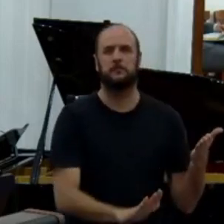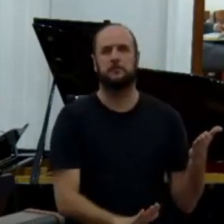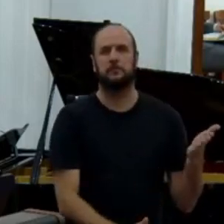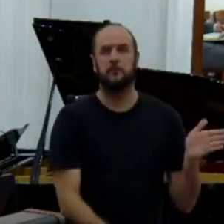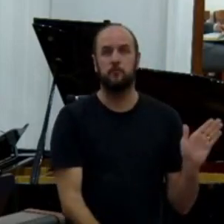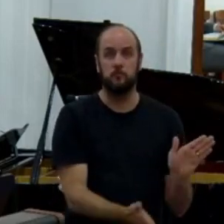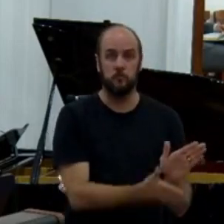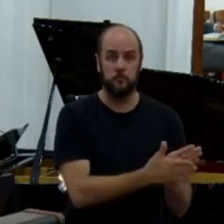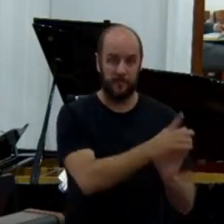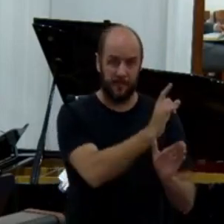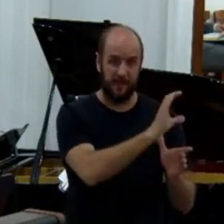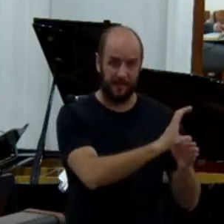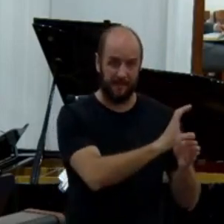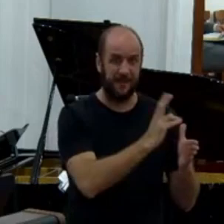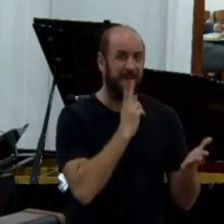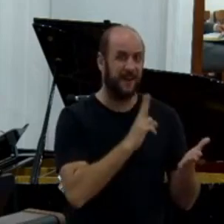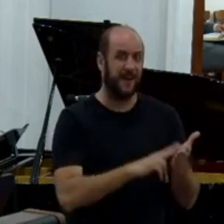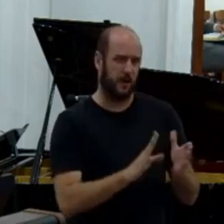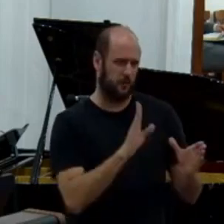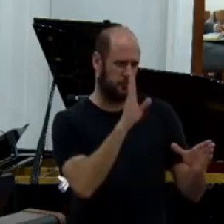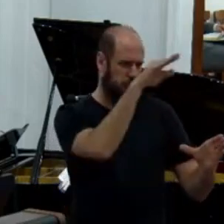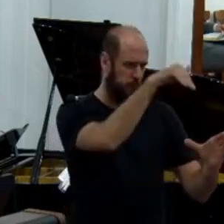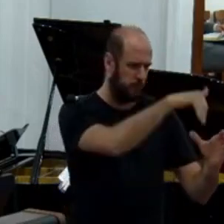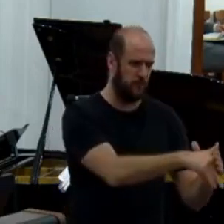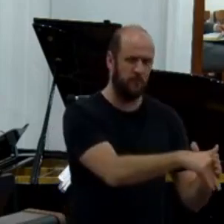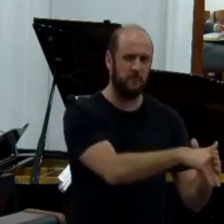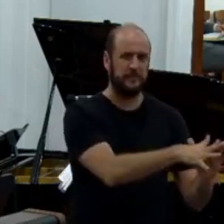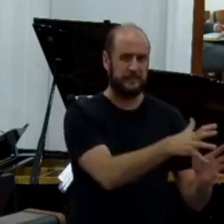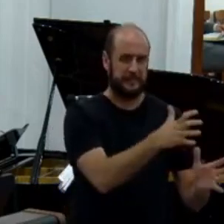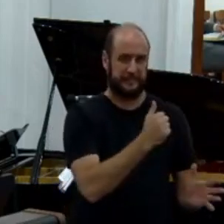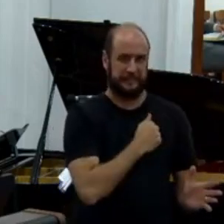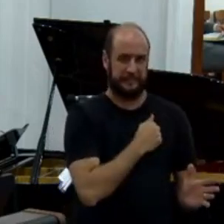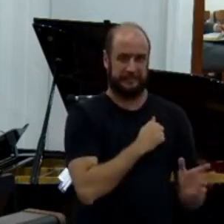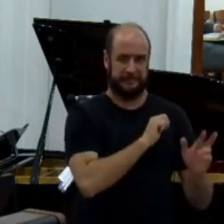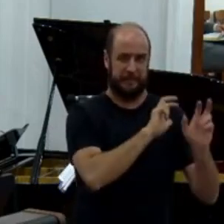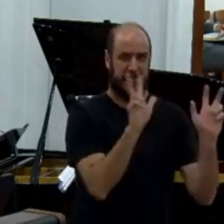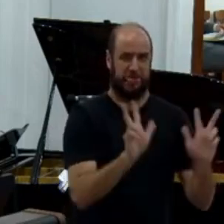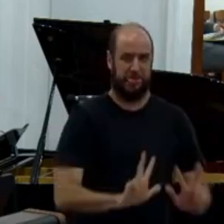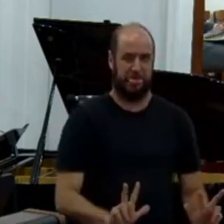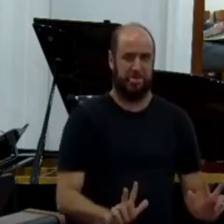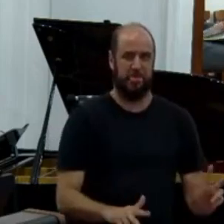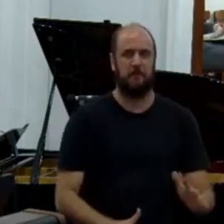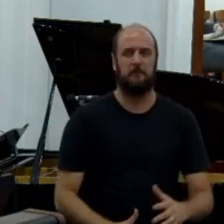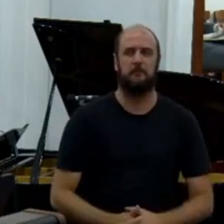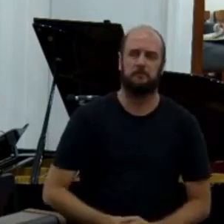como uma bomba no meio da igreja de Corinto. No meio da igreja.